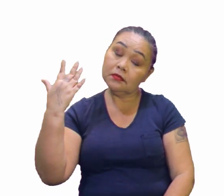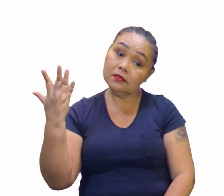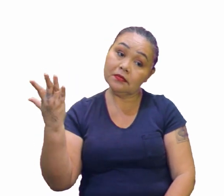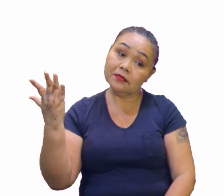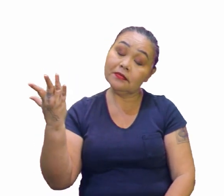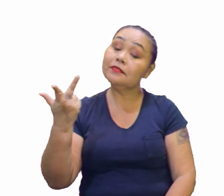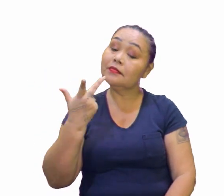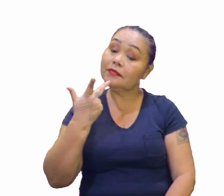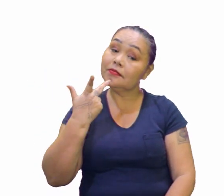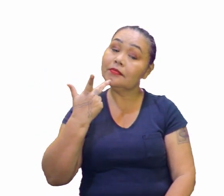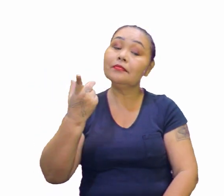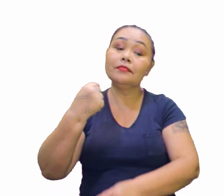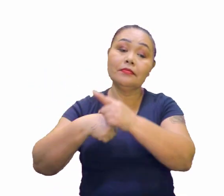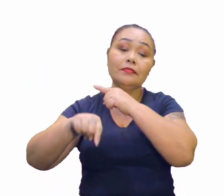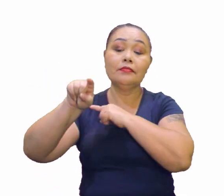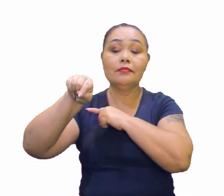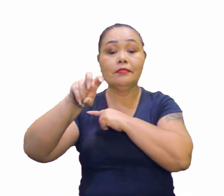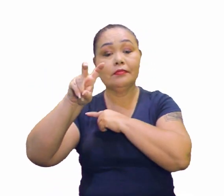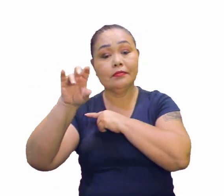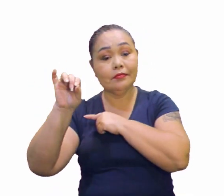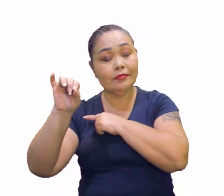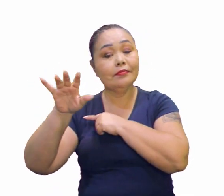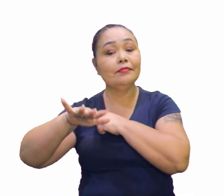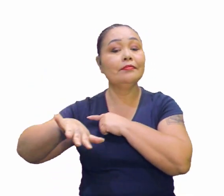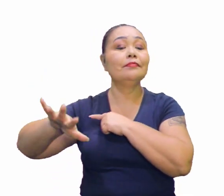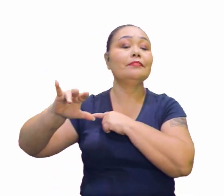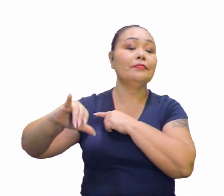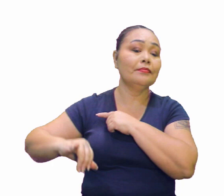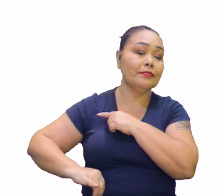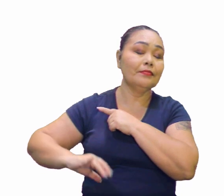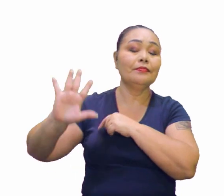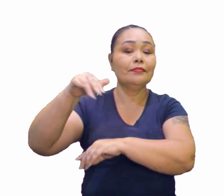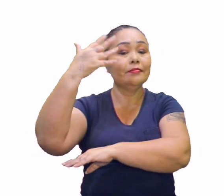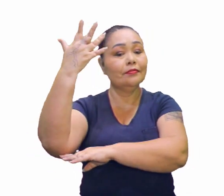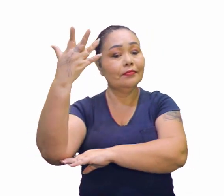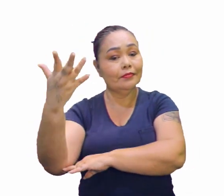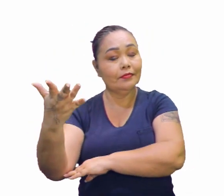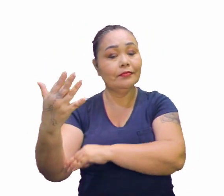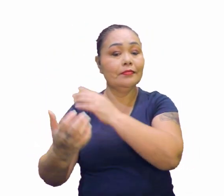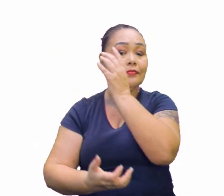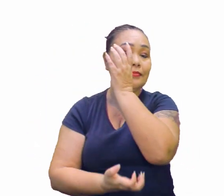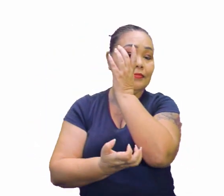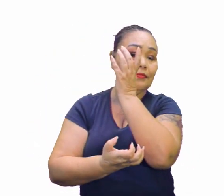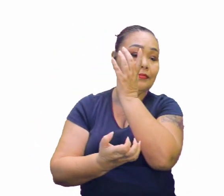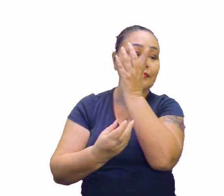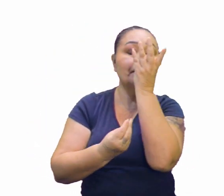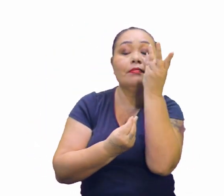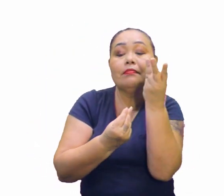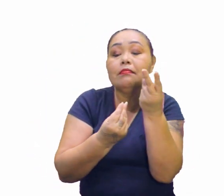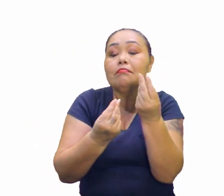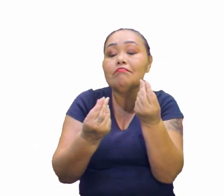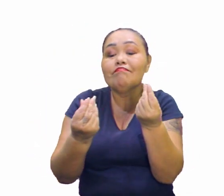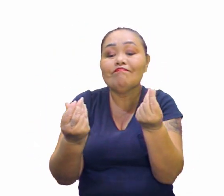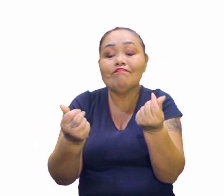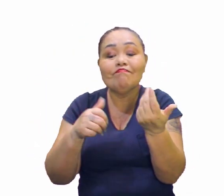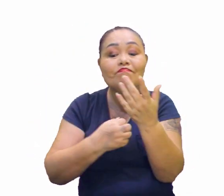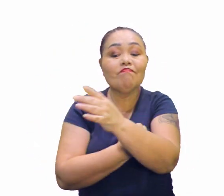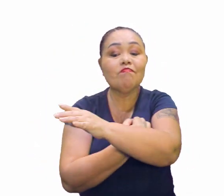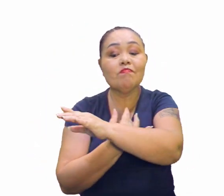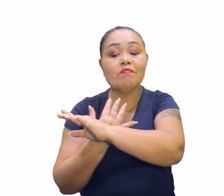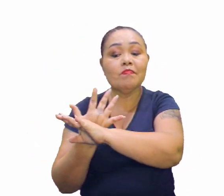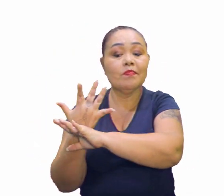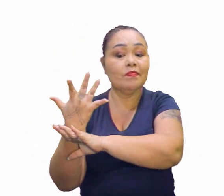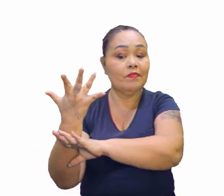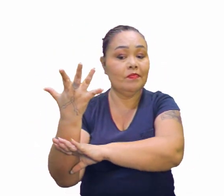Então, galera, como eu falei, ó, desde 1500 vem sofrendo com o desmatamento, com as queimadas, com a